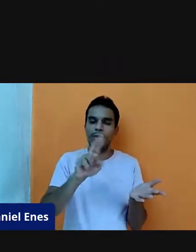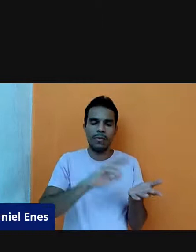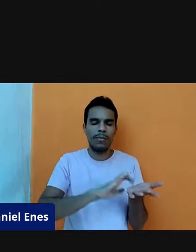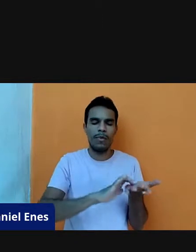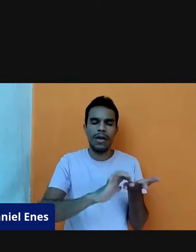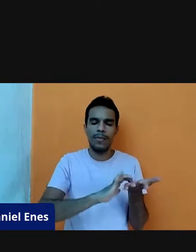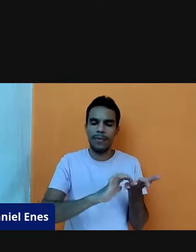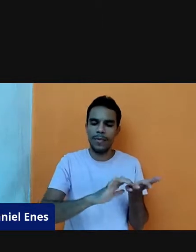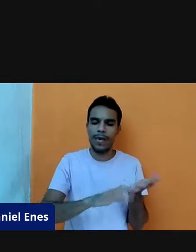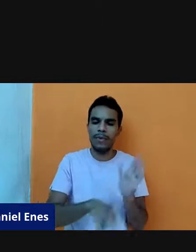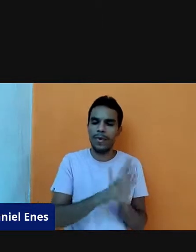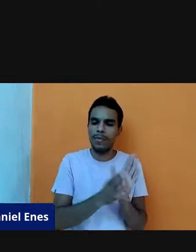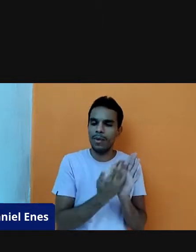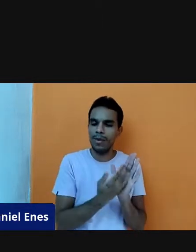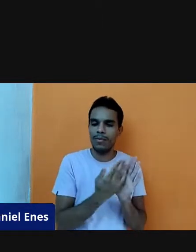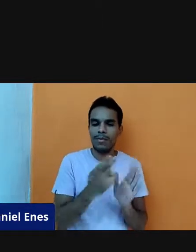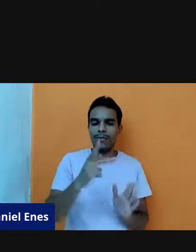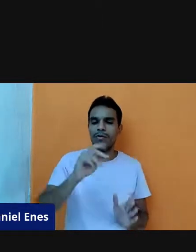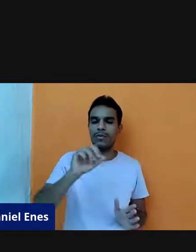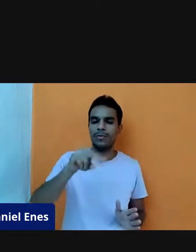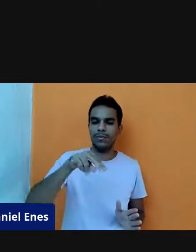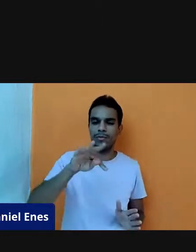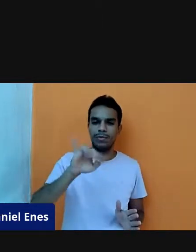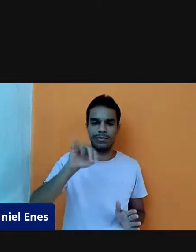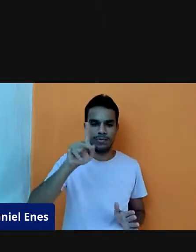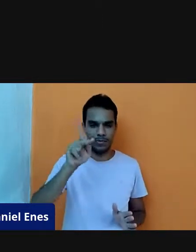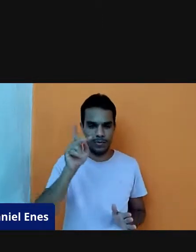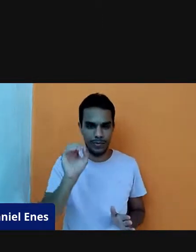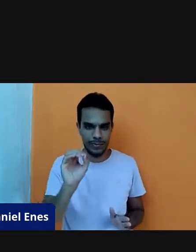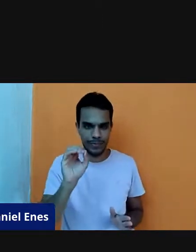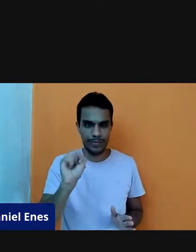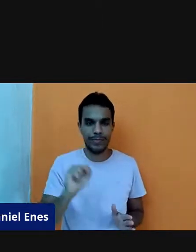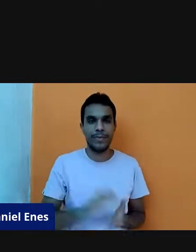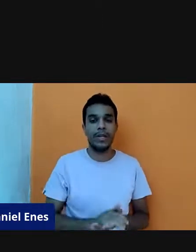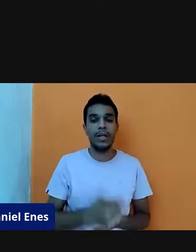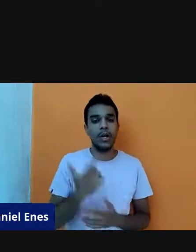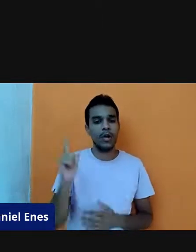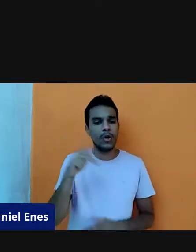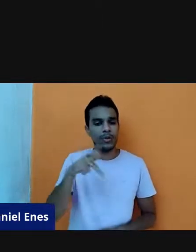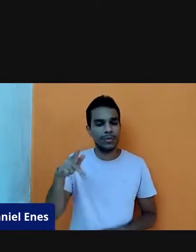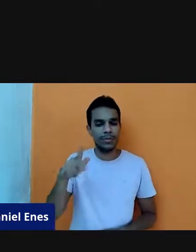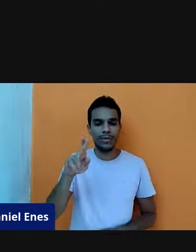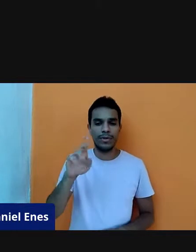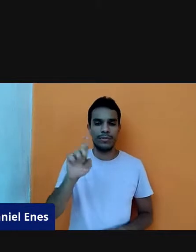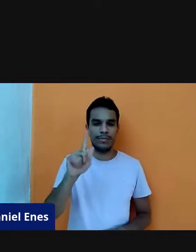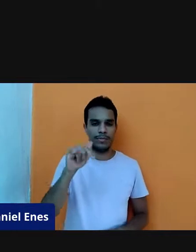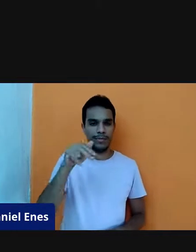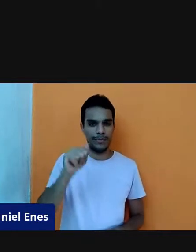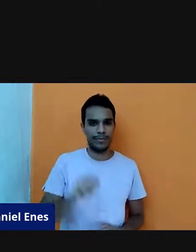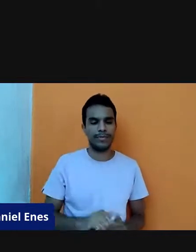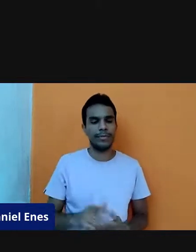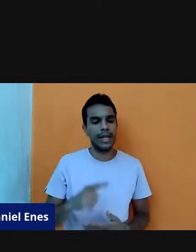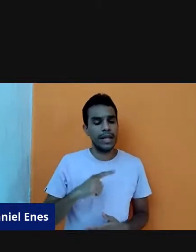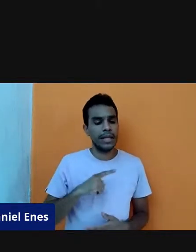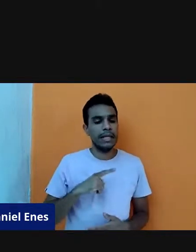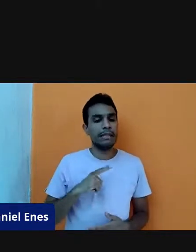e a professora Regina Célia Caropreso. Além disso, nós também